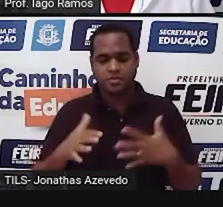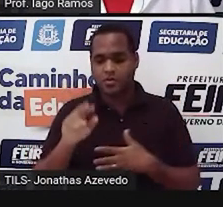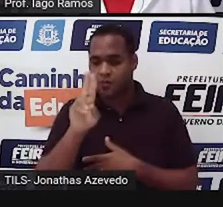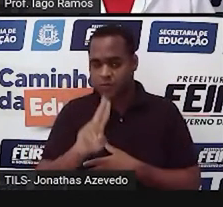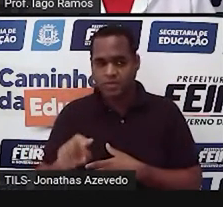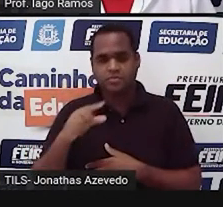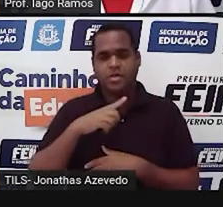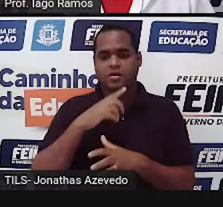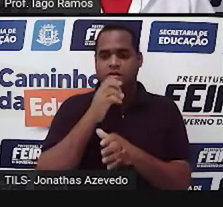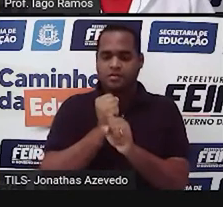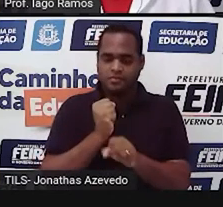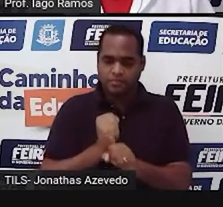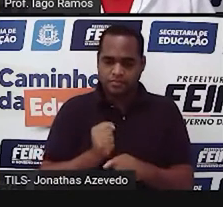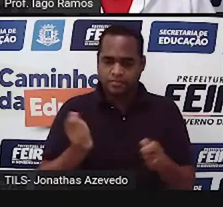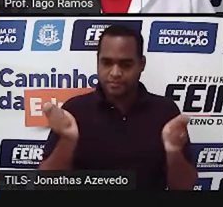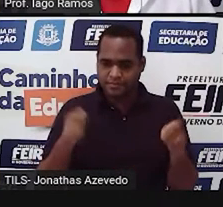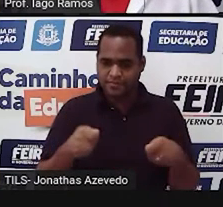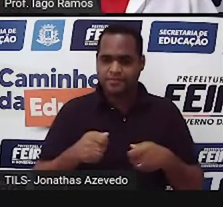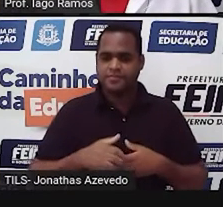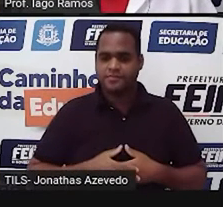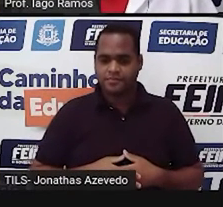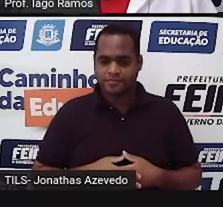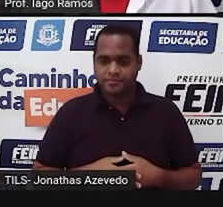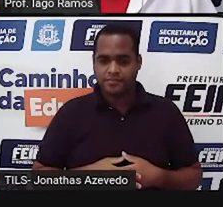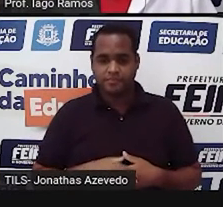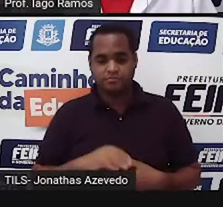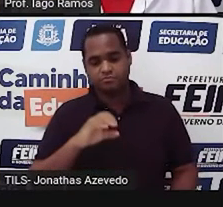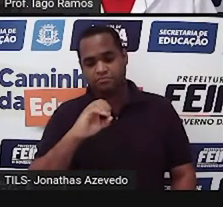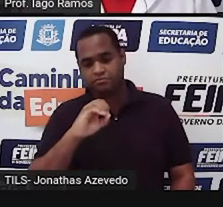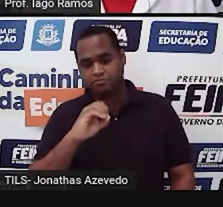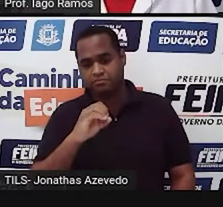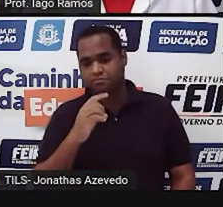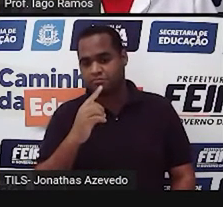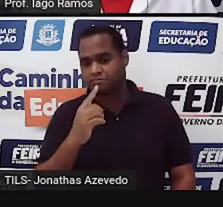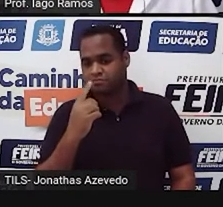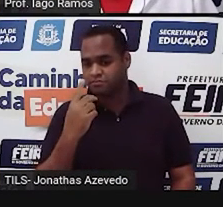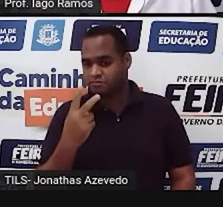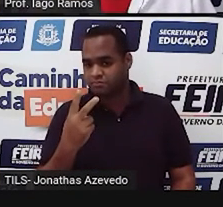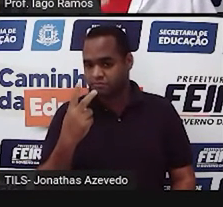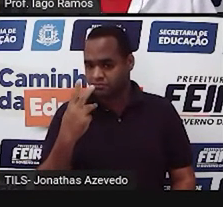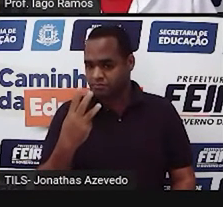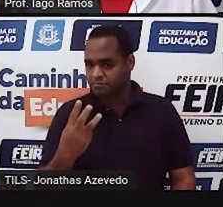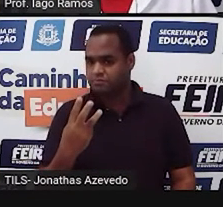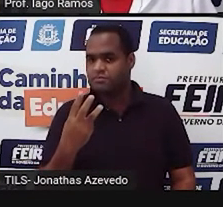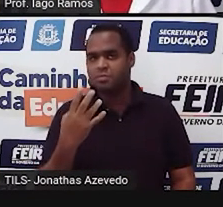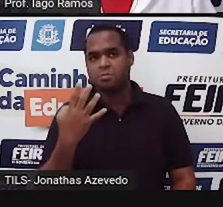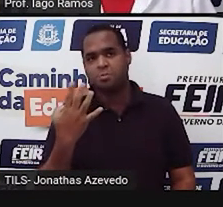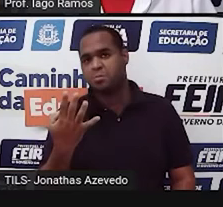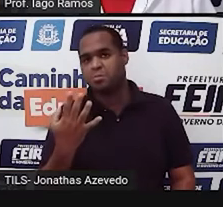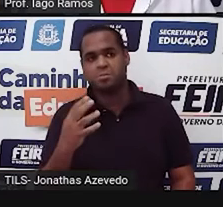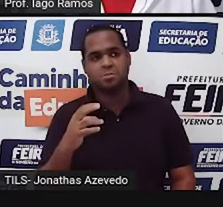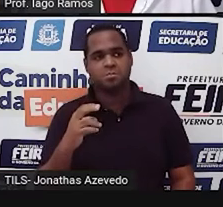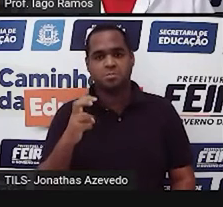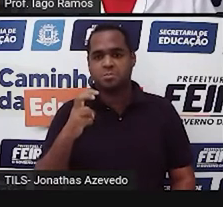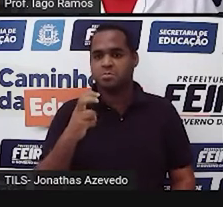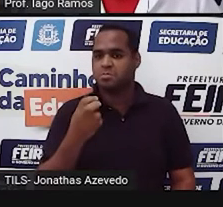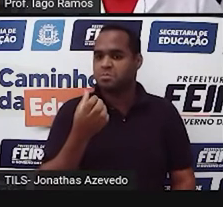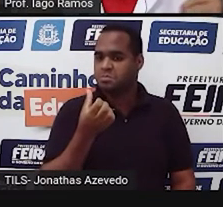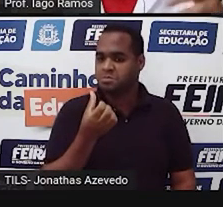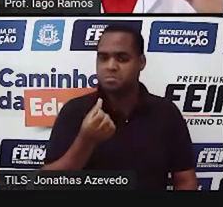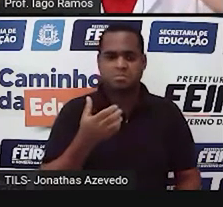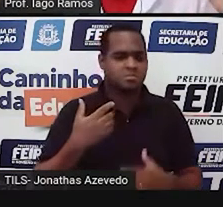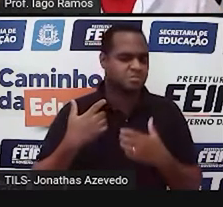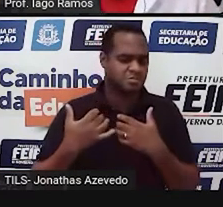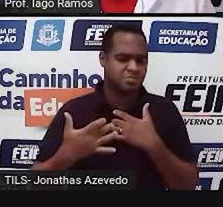comprar esses são os números naturais né 0 1 2 3 4 5